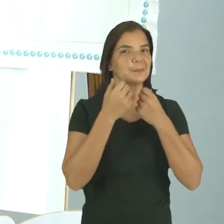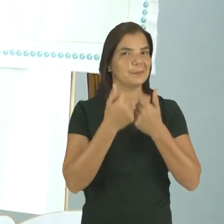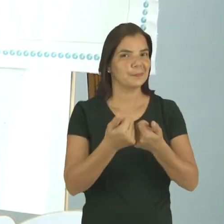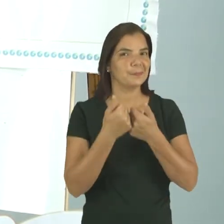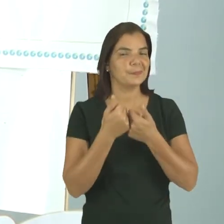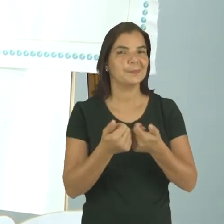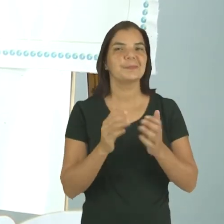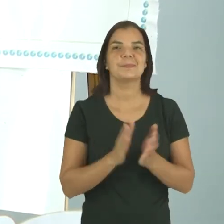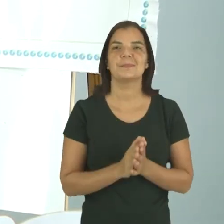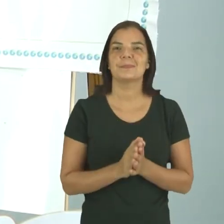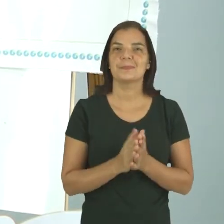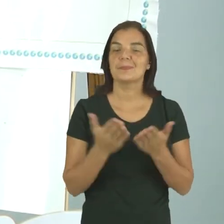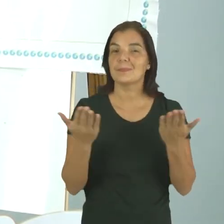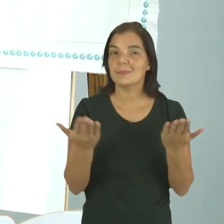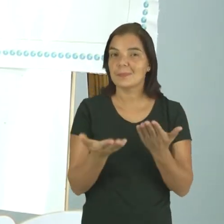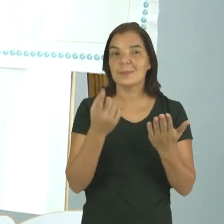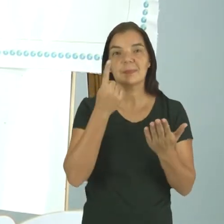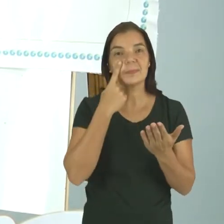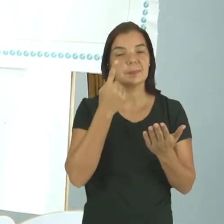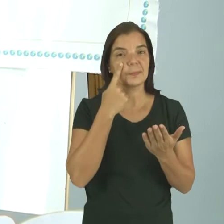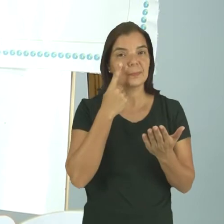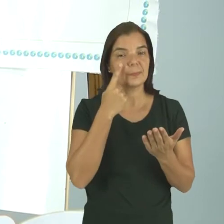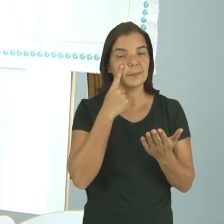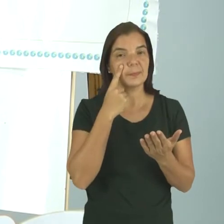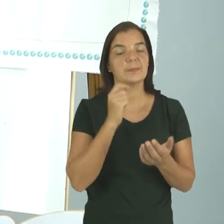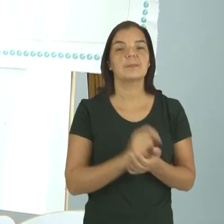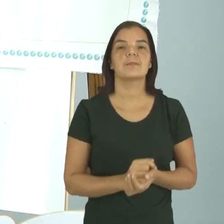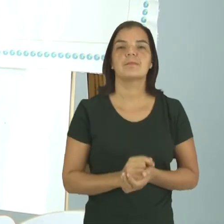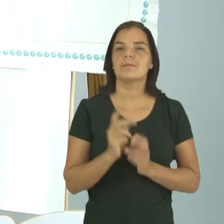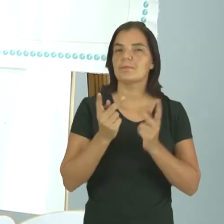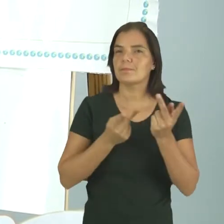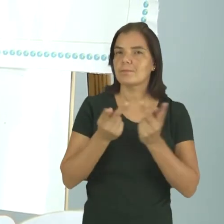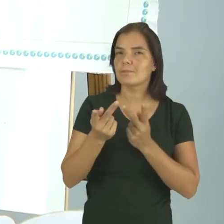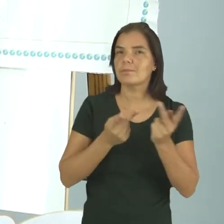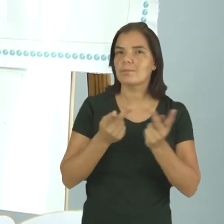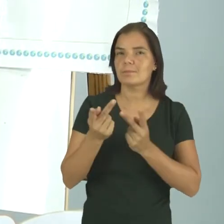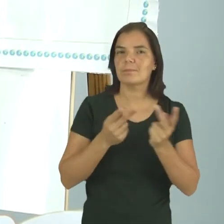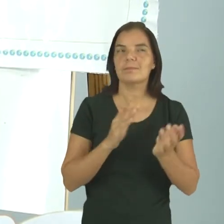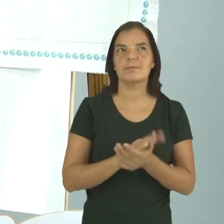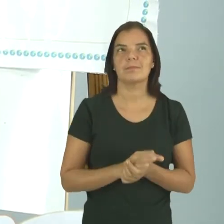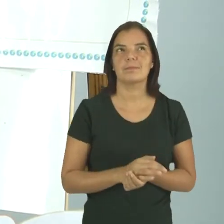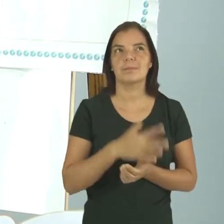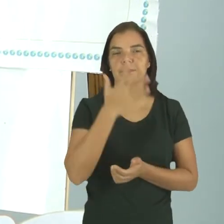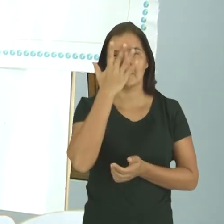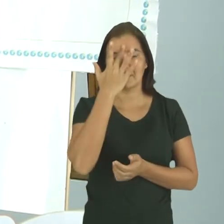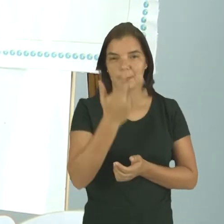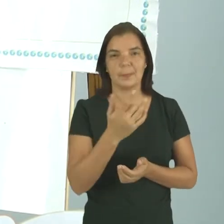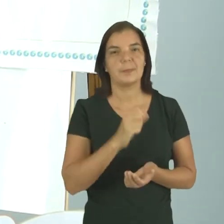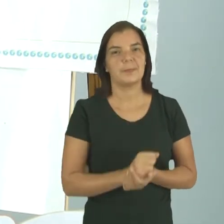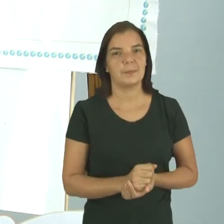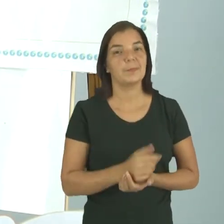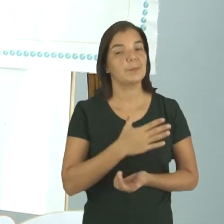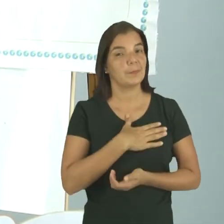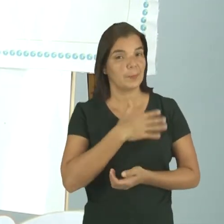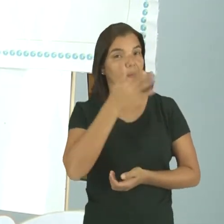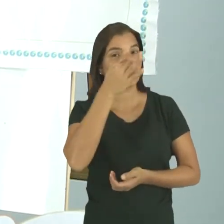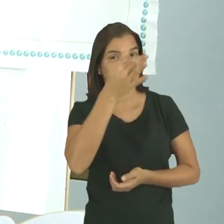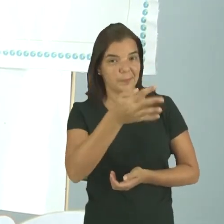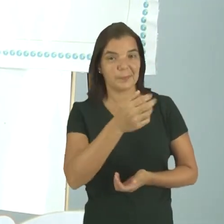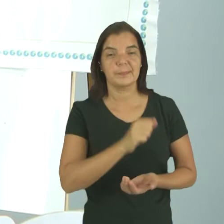Muito bem. Agora vamos ver o que Cauê planejou para o dia de amanhã, para o seu